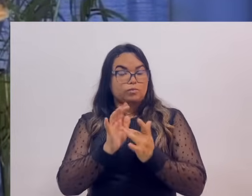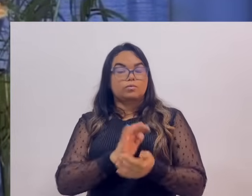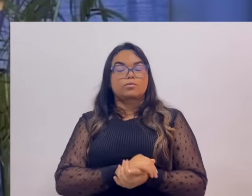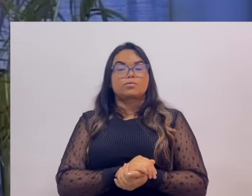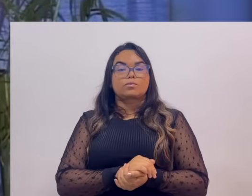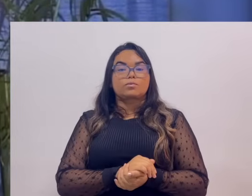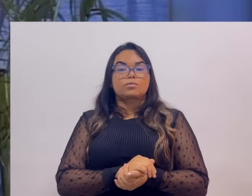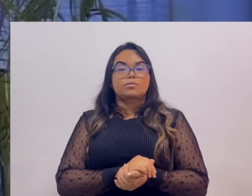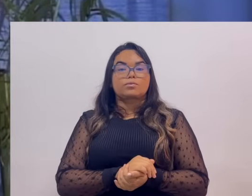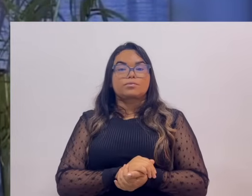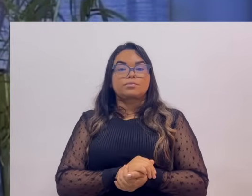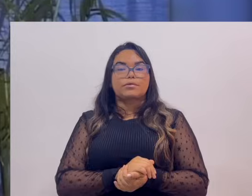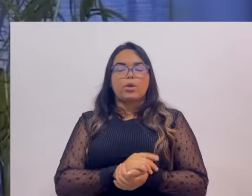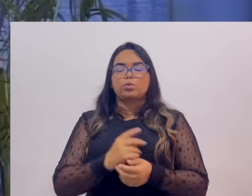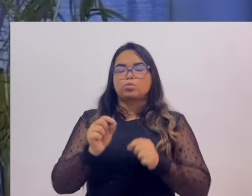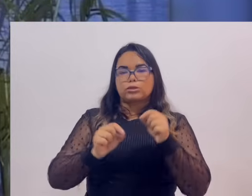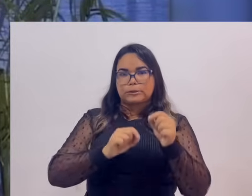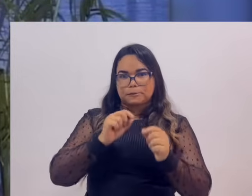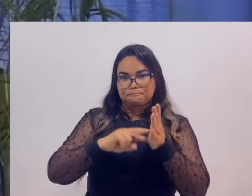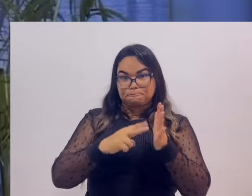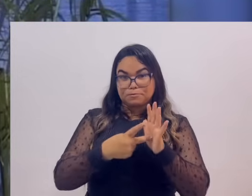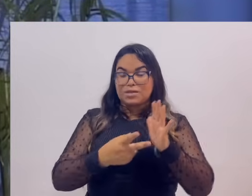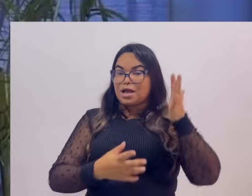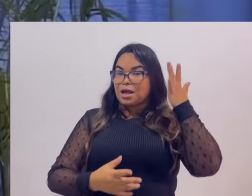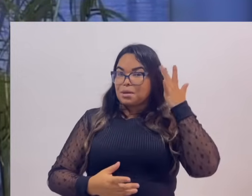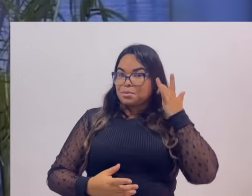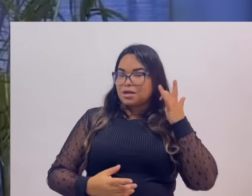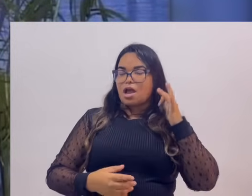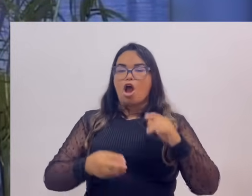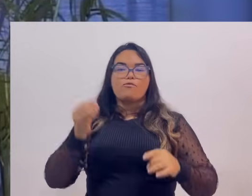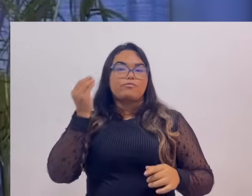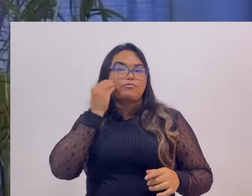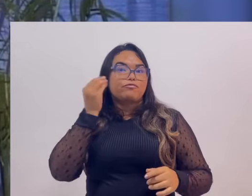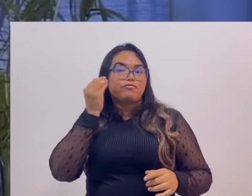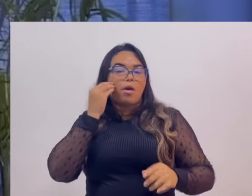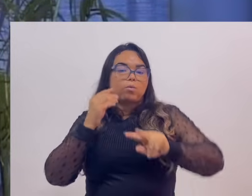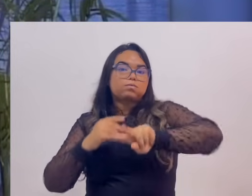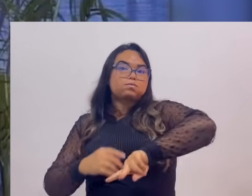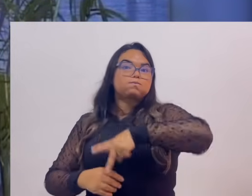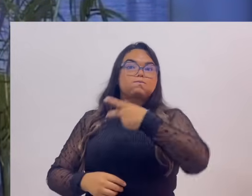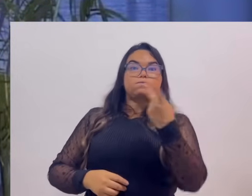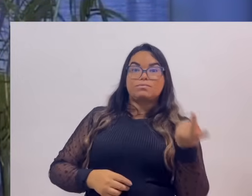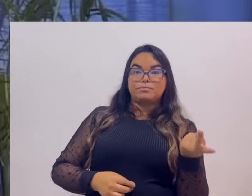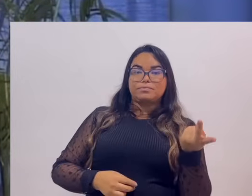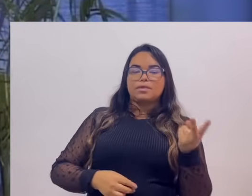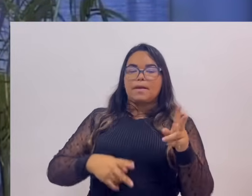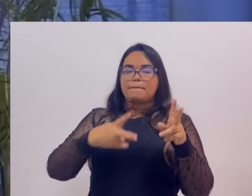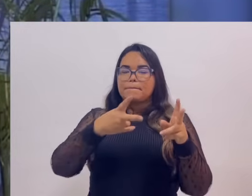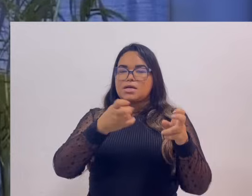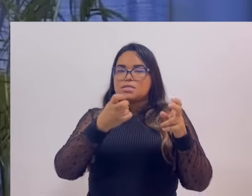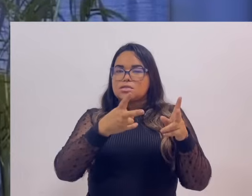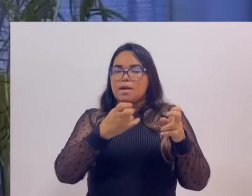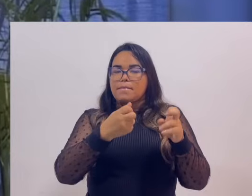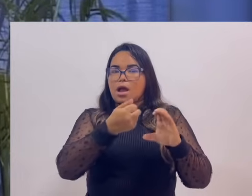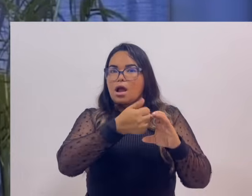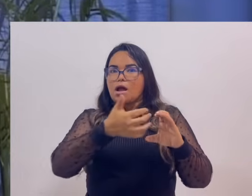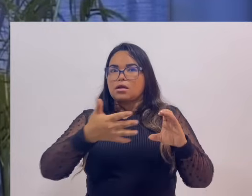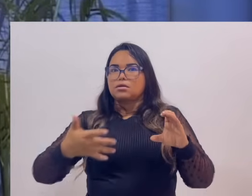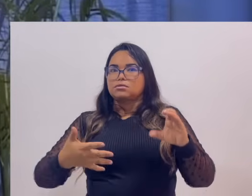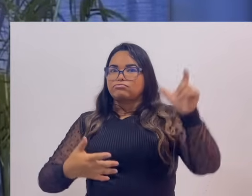a salvação e um relacionamento com Cristo e o que os dois implicam amanhã veremos as